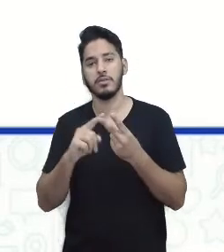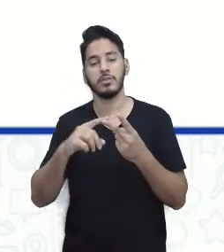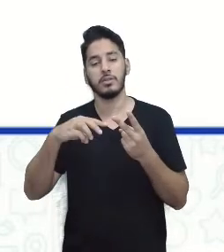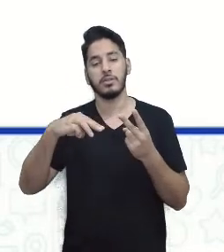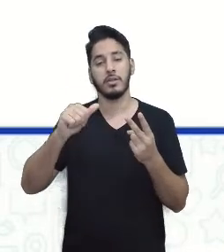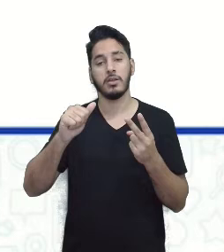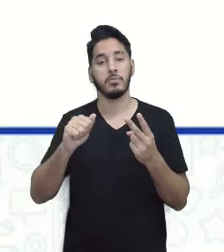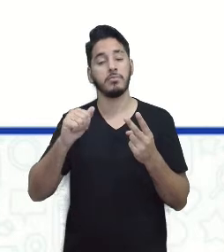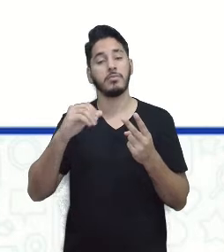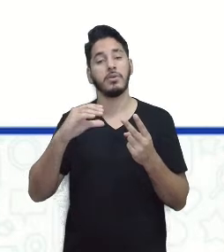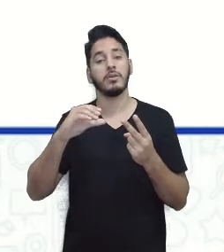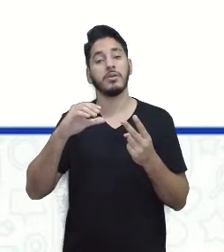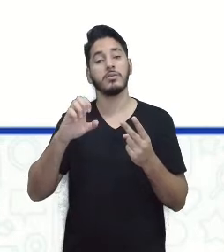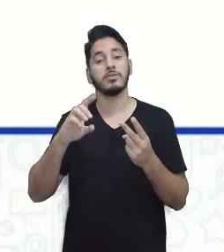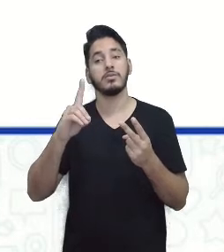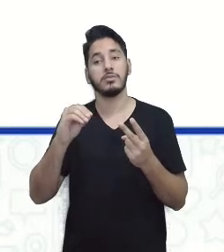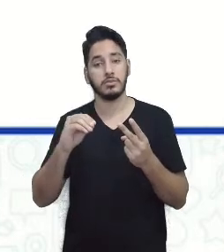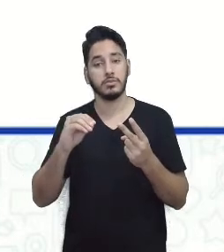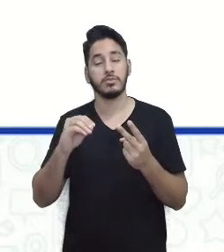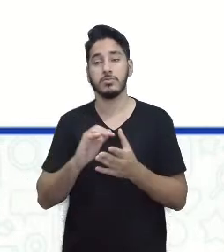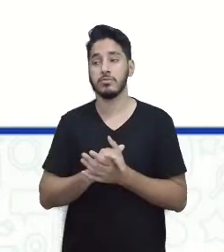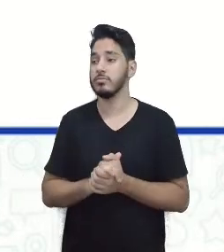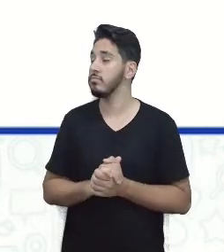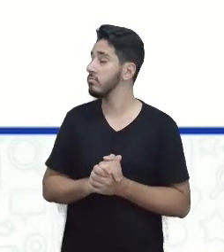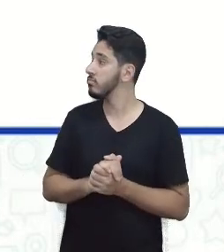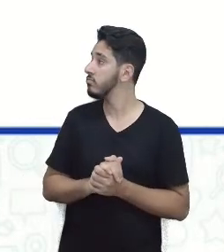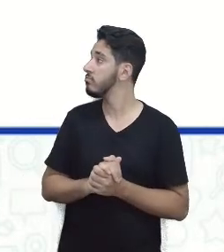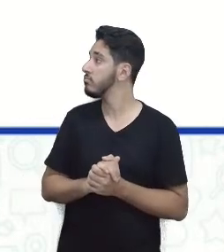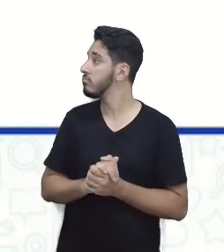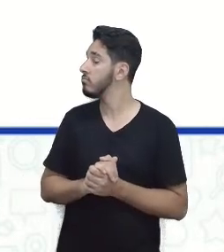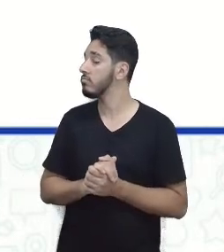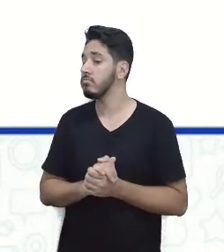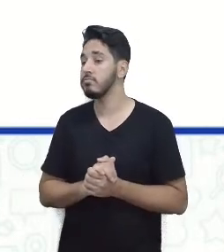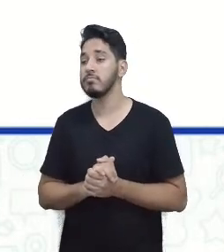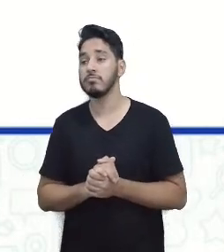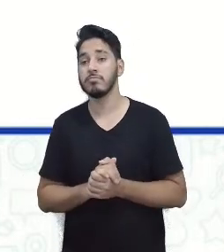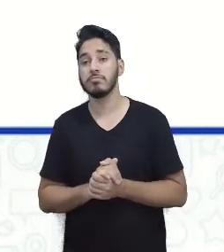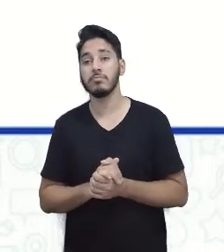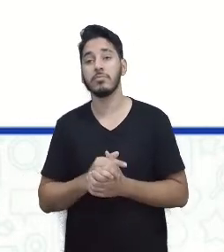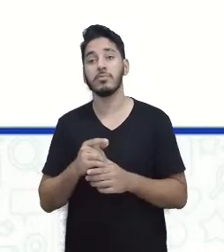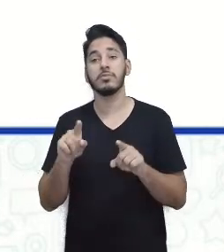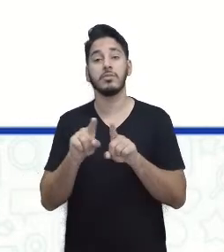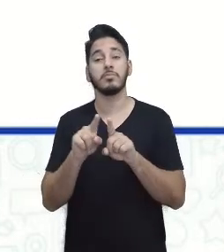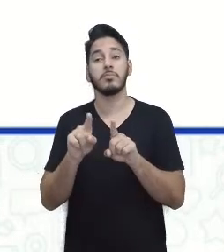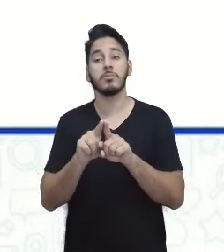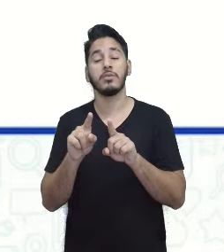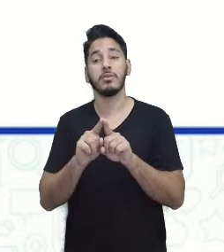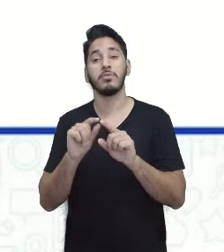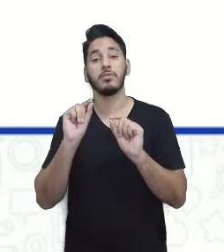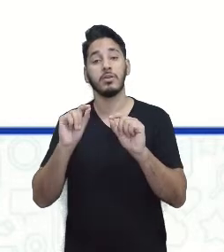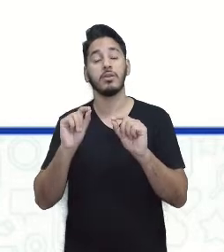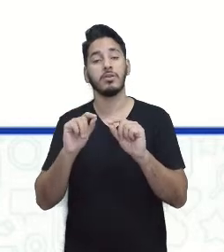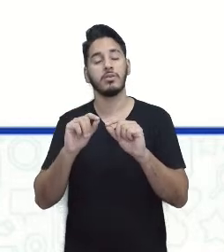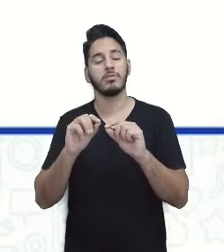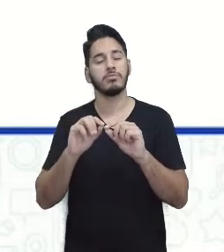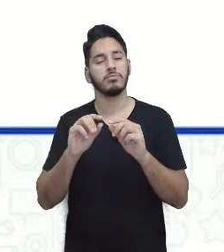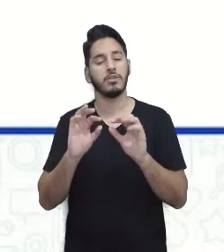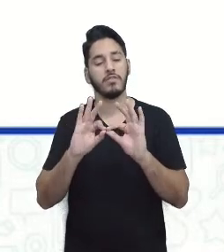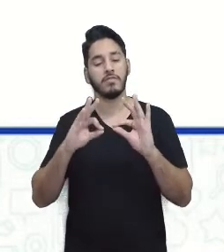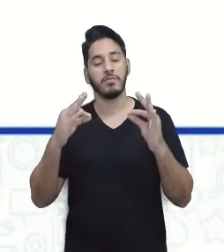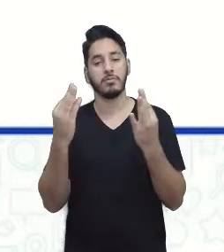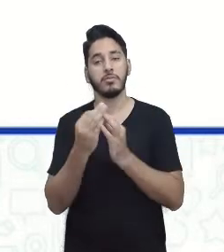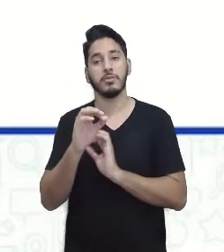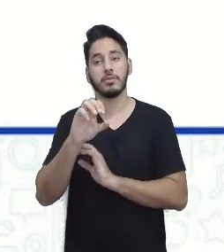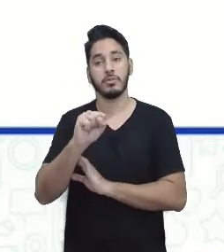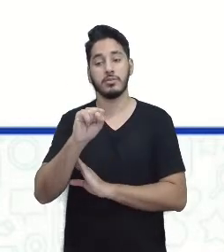sou Macedo Campos. E tem também, eu peguei o da família Silva, por ser uma família